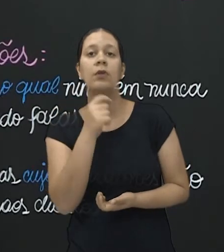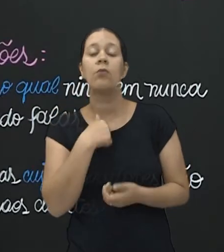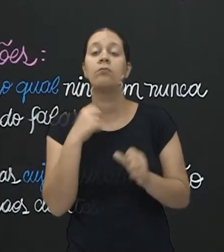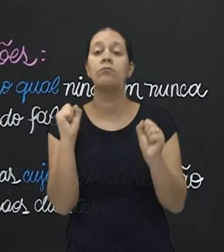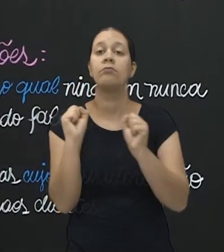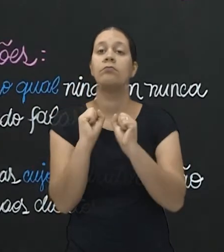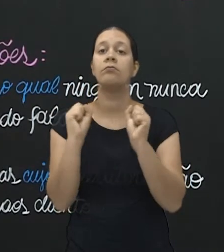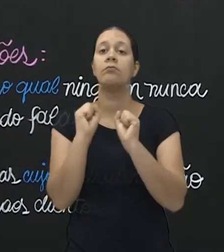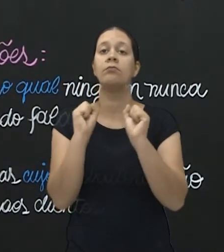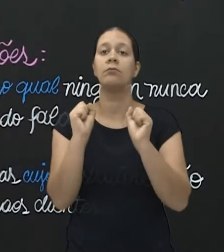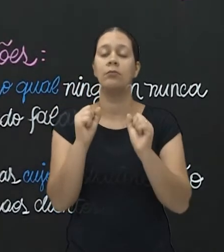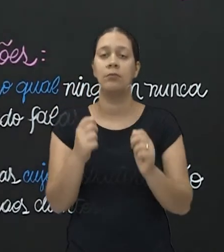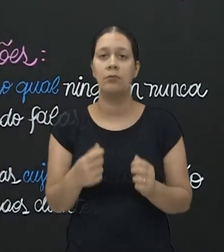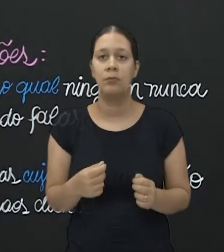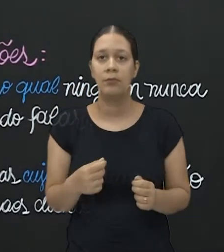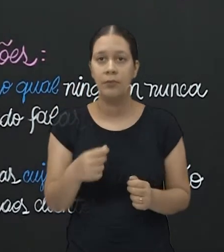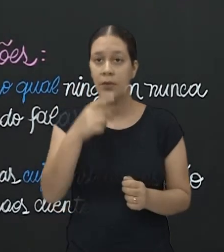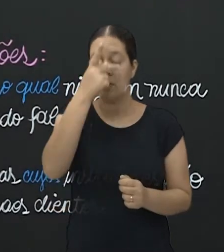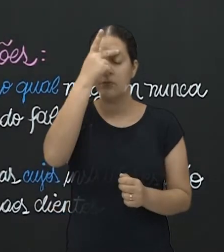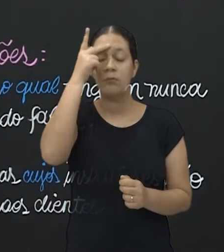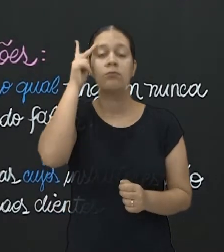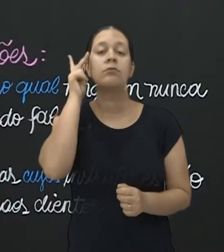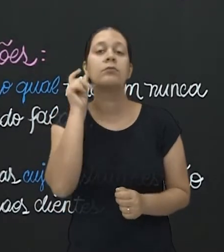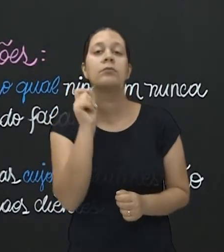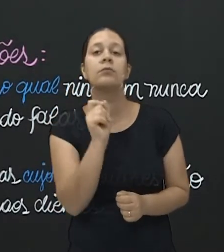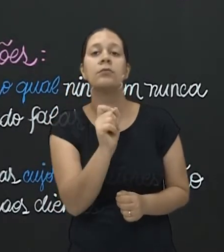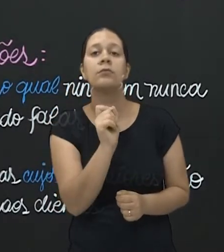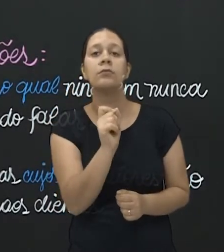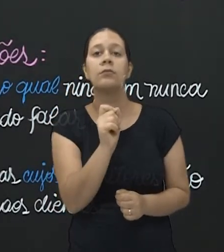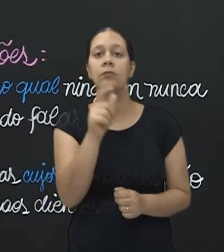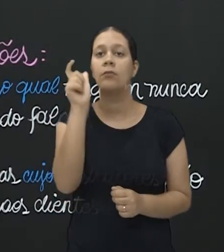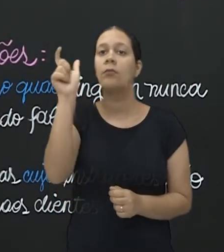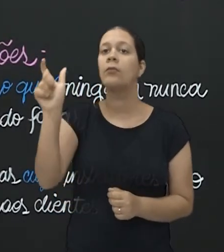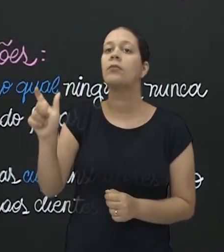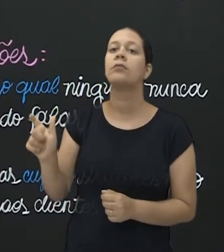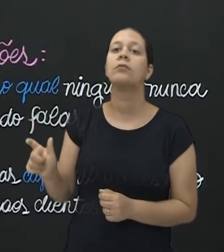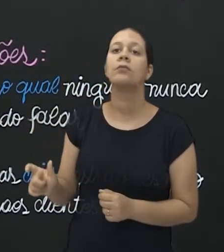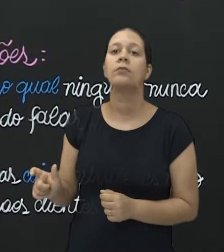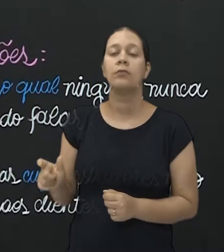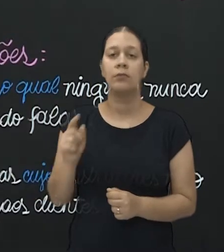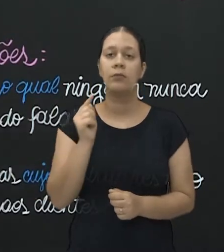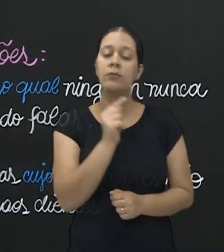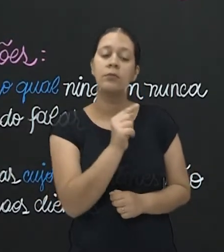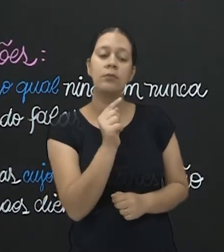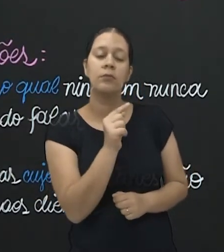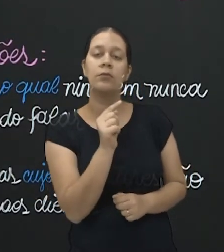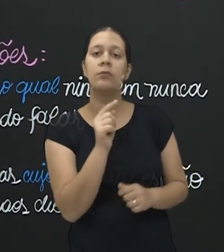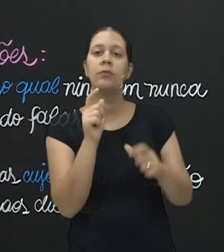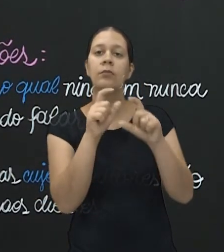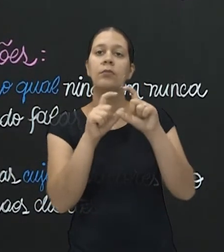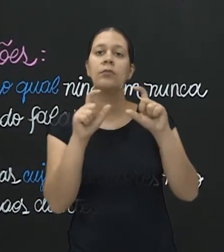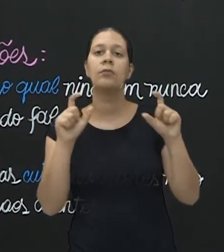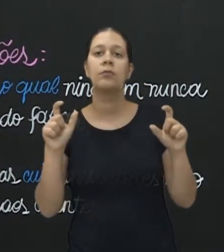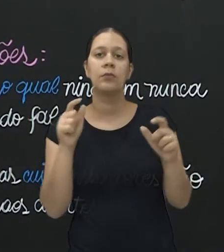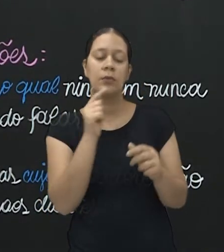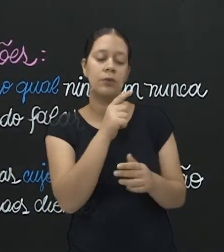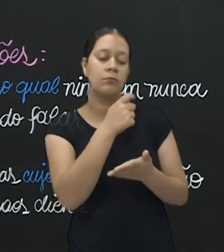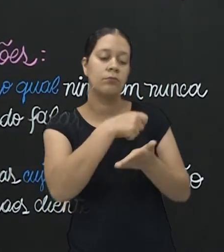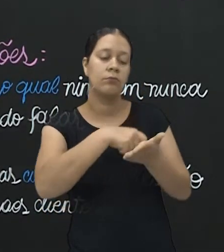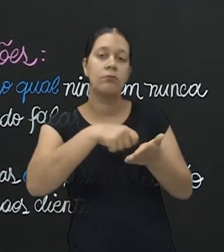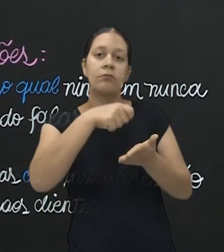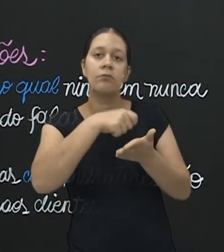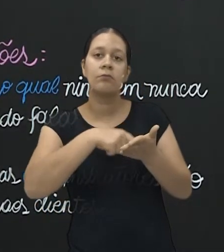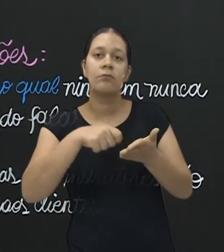aqui uma construção com o quem, que se refere à pessoa. Que pessoa é essa no caso dessa oração? O escritor. Este